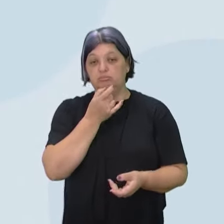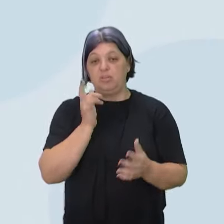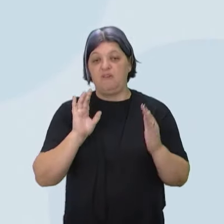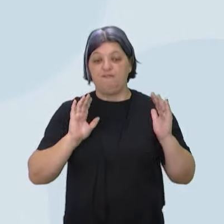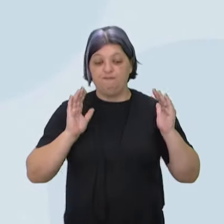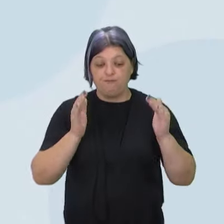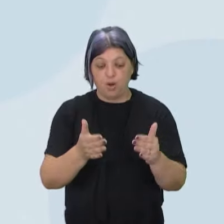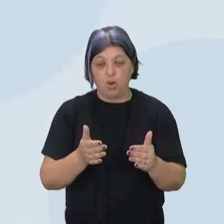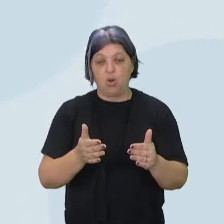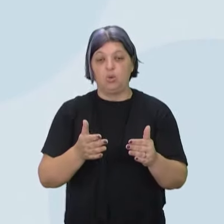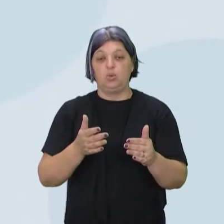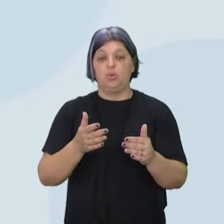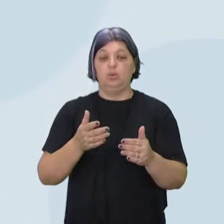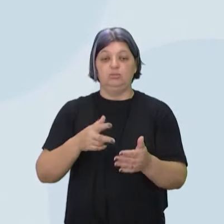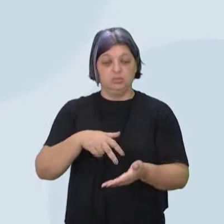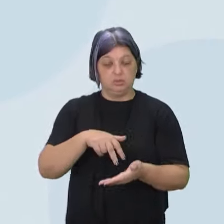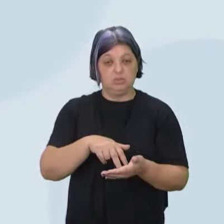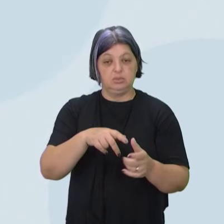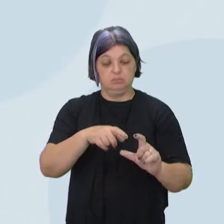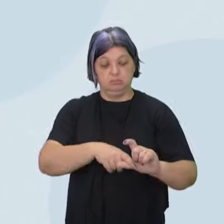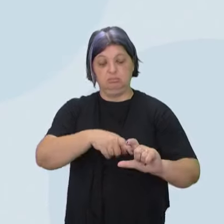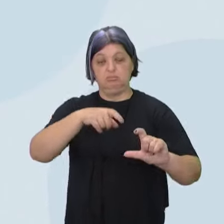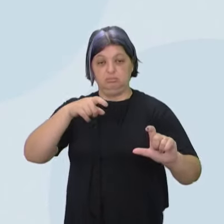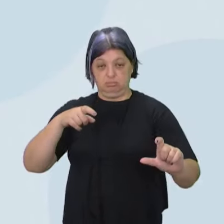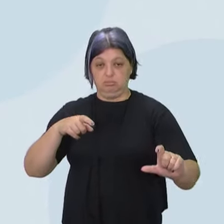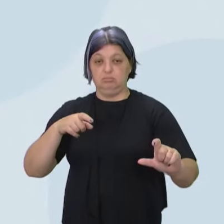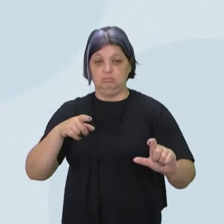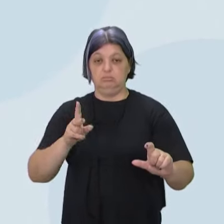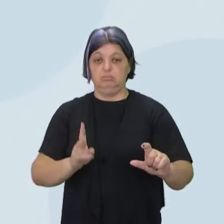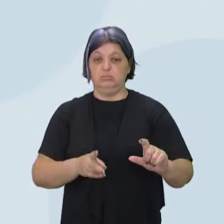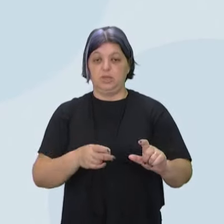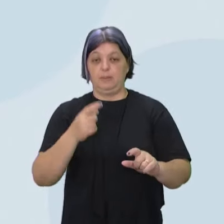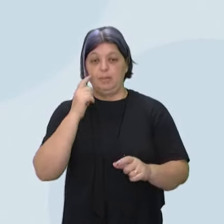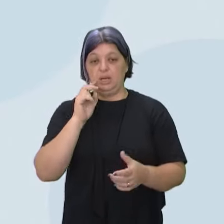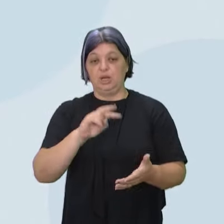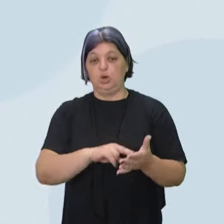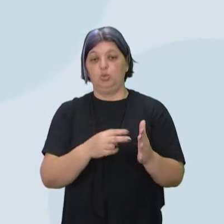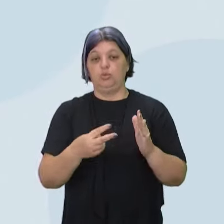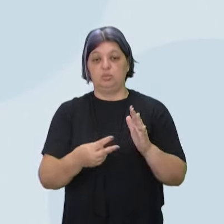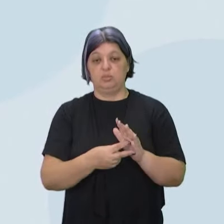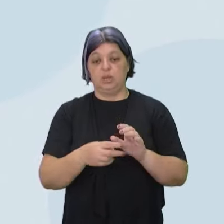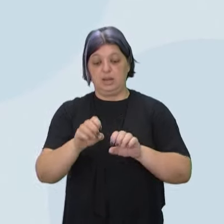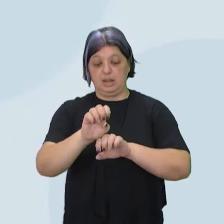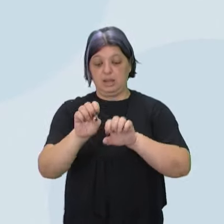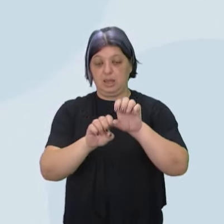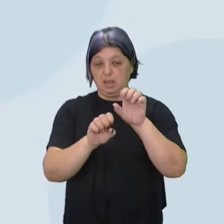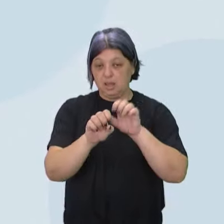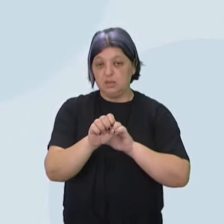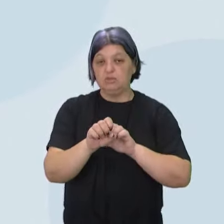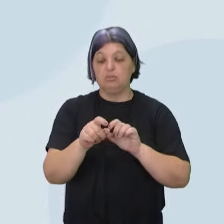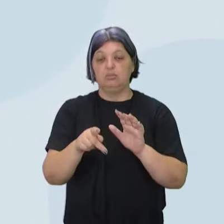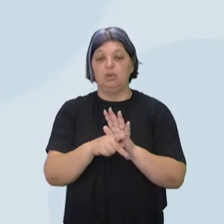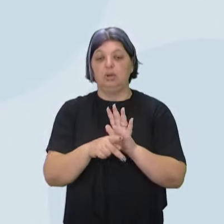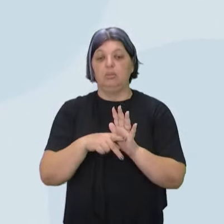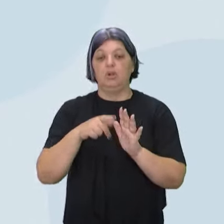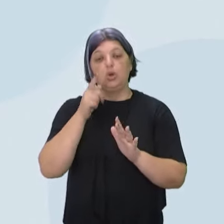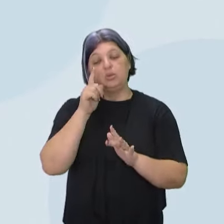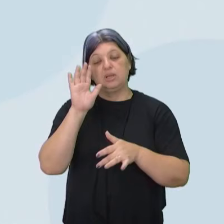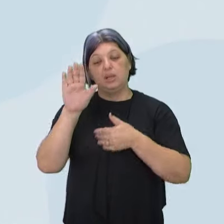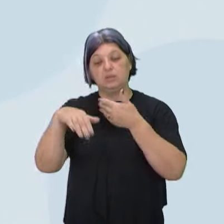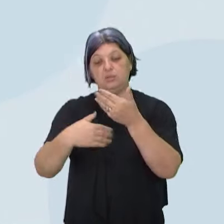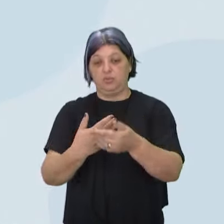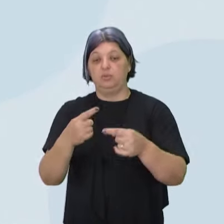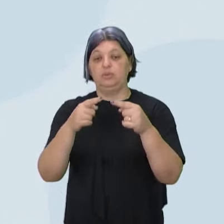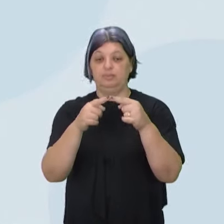foco, determinação, autonomia, enfim, ele traz esse sentido, esse eixo estruturante e a gente consegue desenvolver de acordo aí com